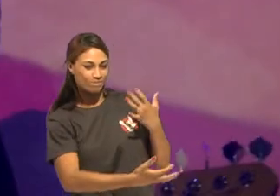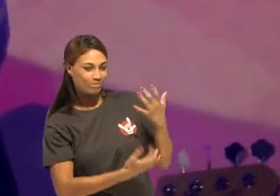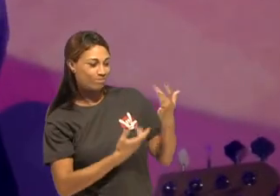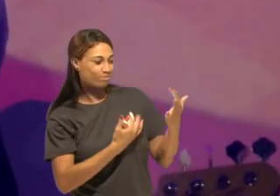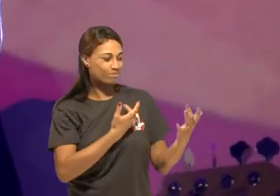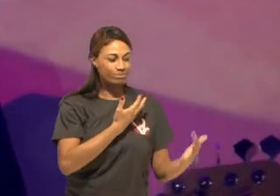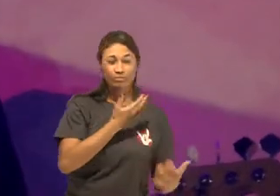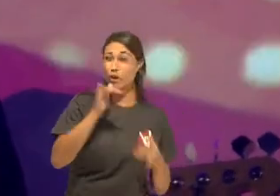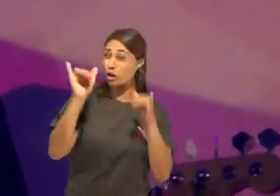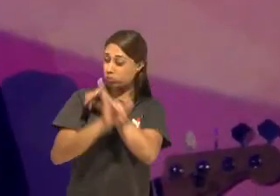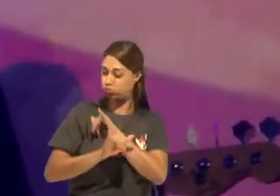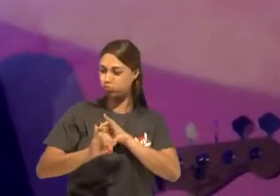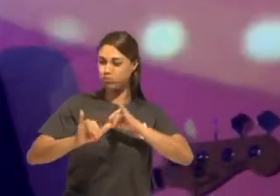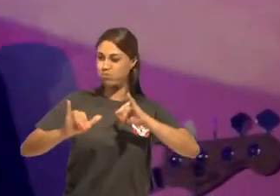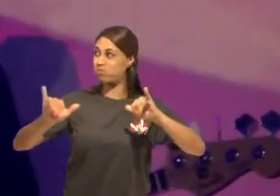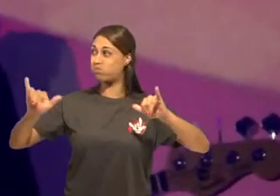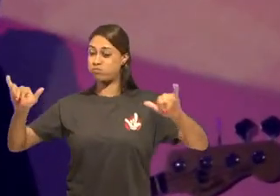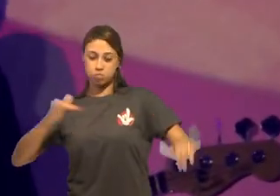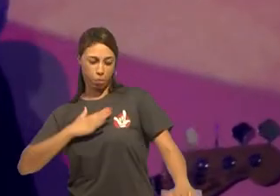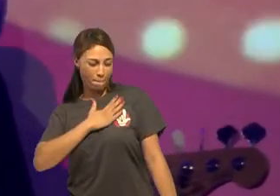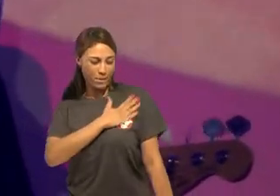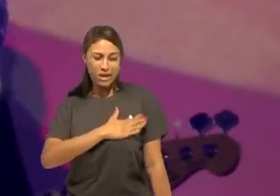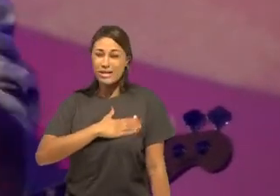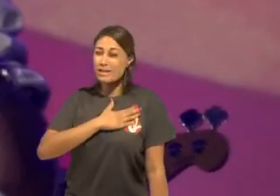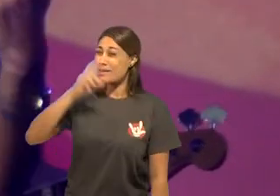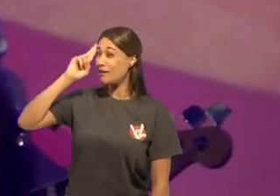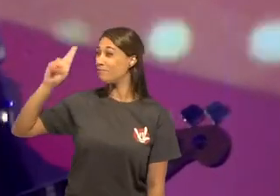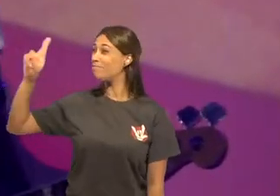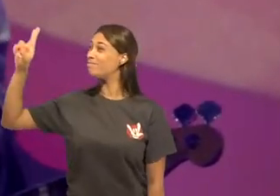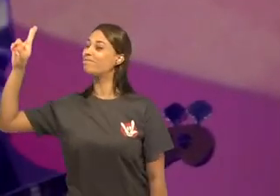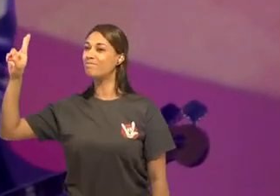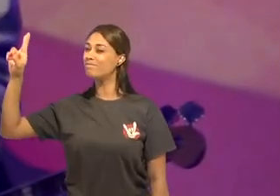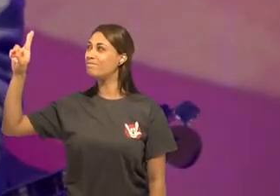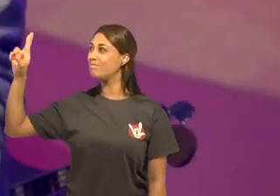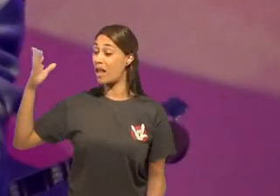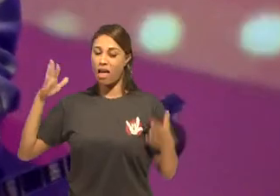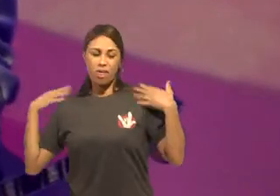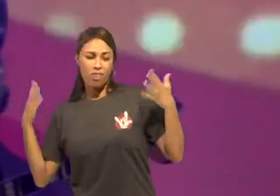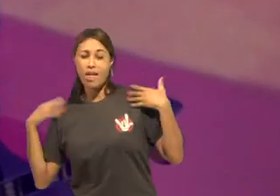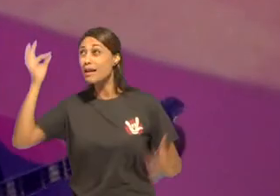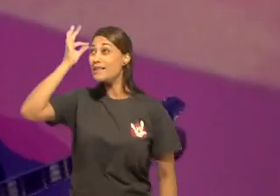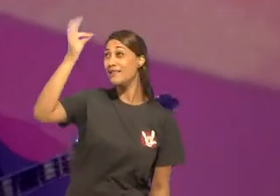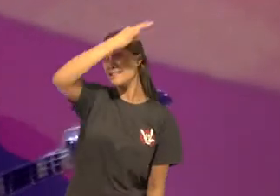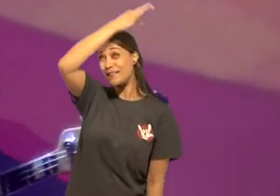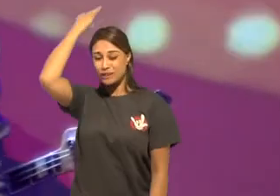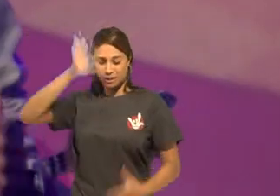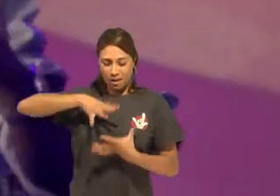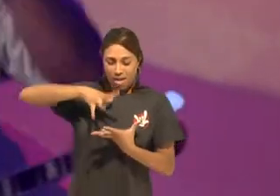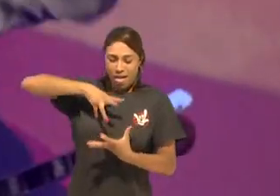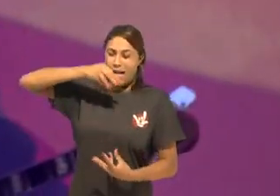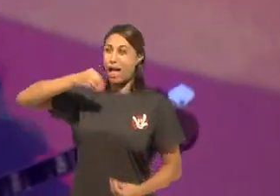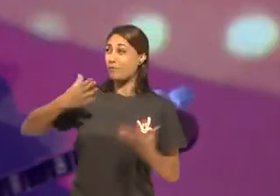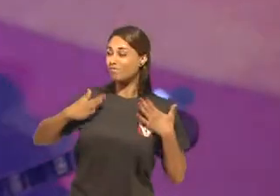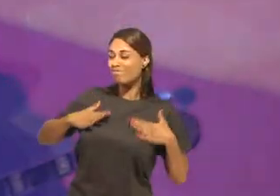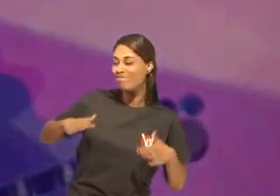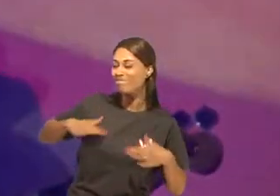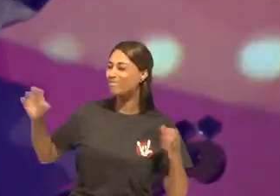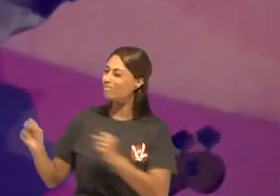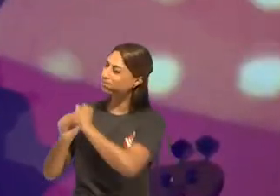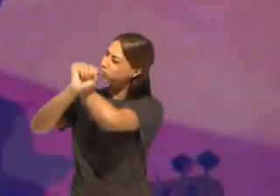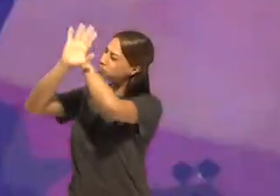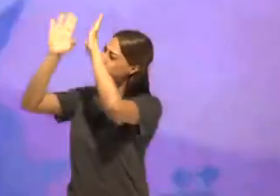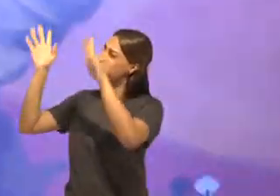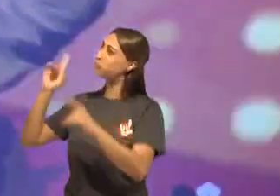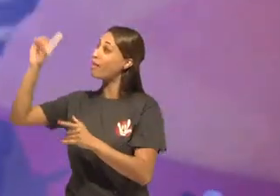voz que ecoou, tenho prazer em ti, ecoa muito alto dentro de mim. Quem me eleva, me alegra, me santifica, minha alma descansa e te glorifica. Deus